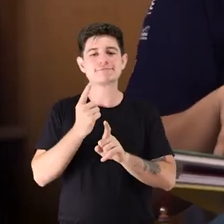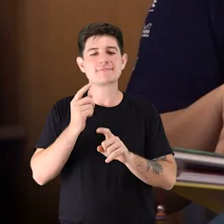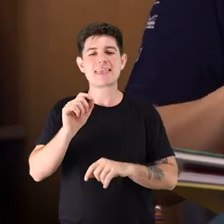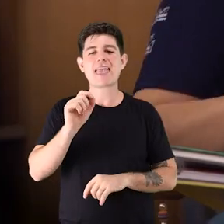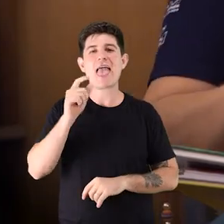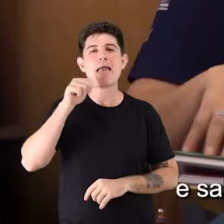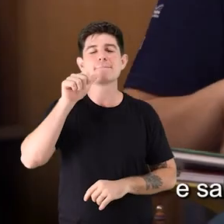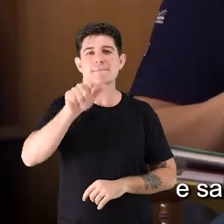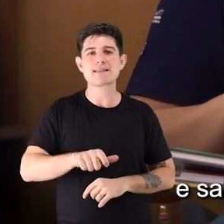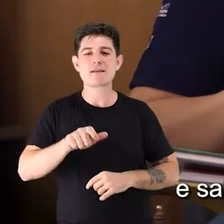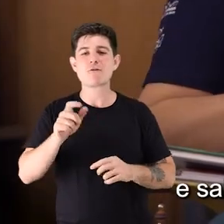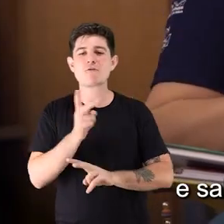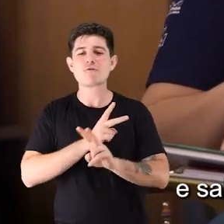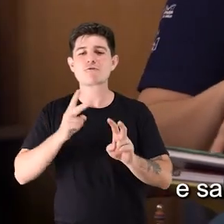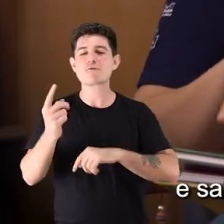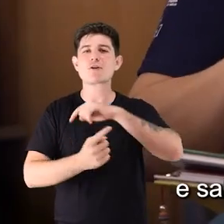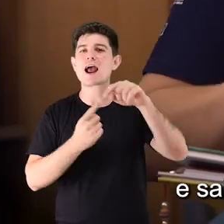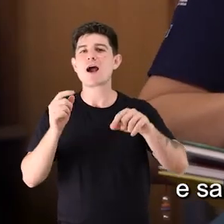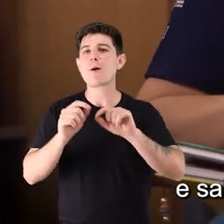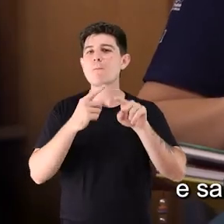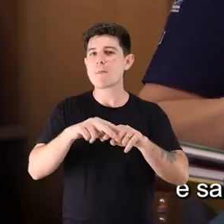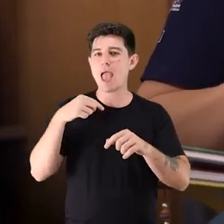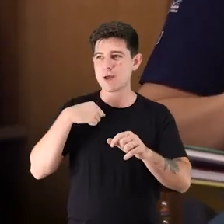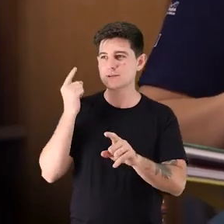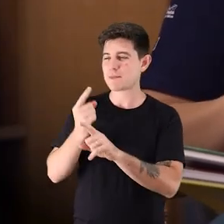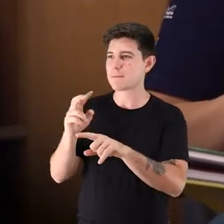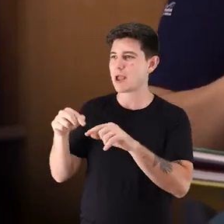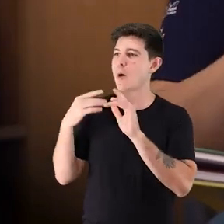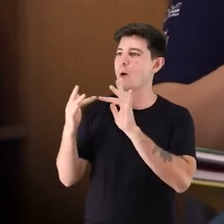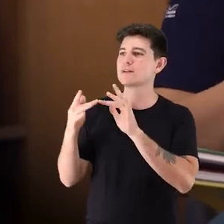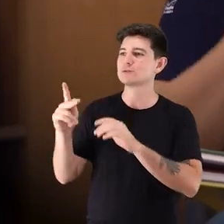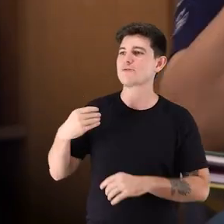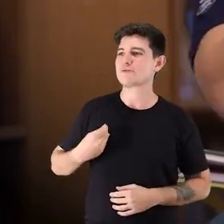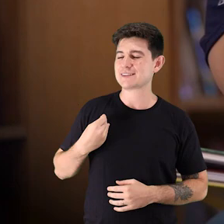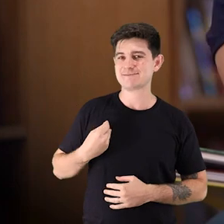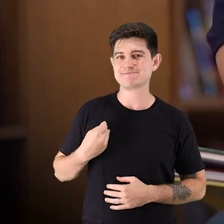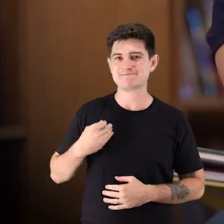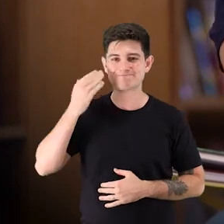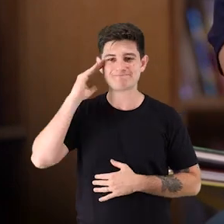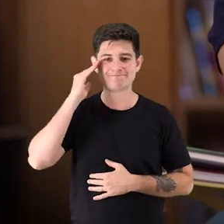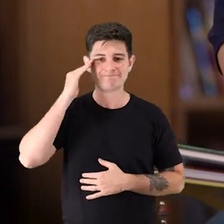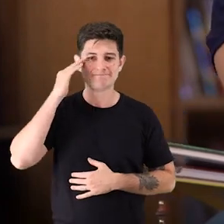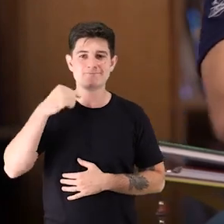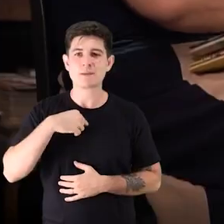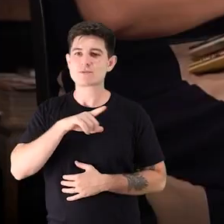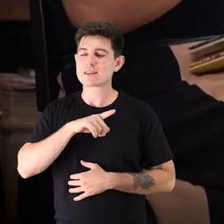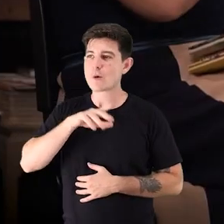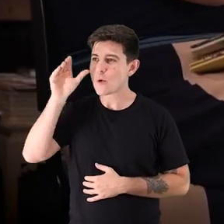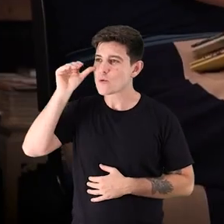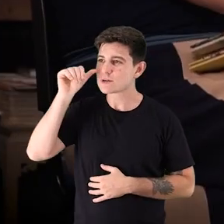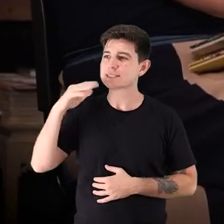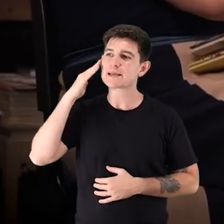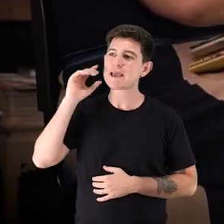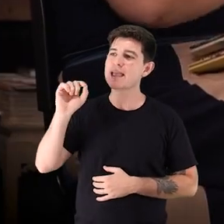reconhecer aqui e saber quem era a menina furacão e o menino esponja exatamente por essa aproximação através das suas obras, né?